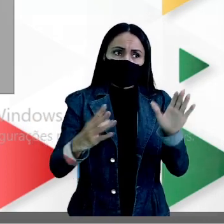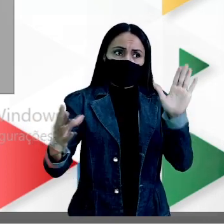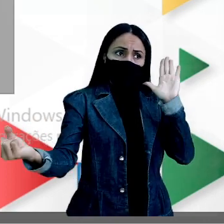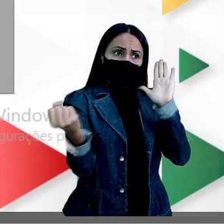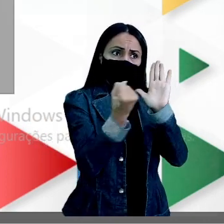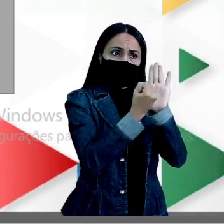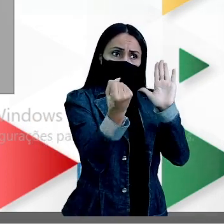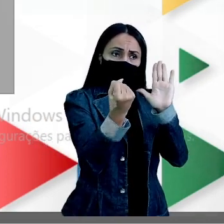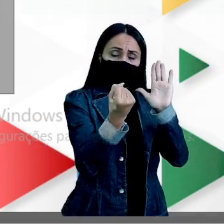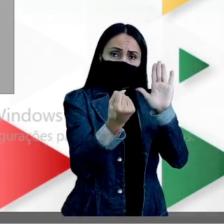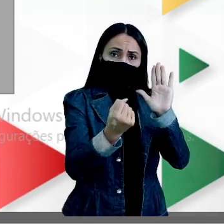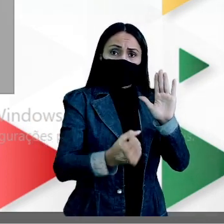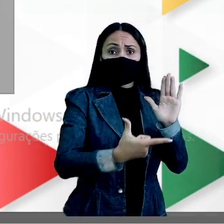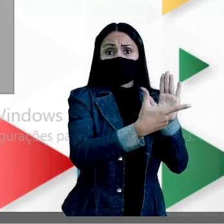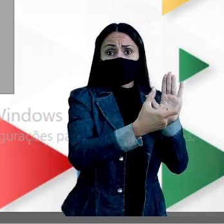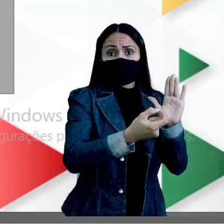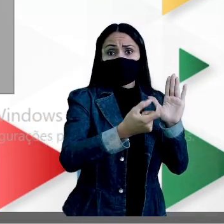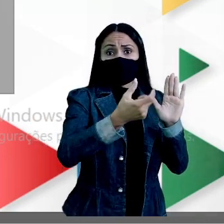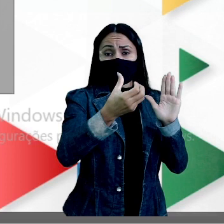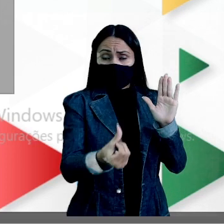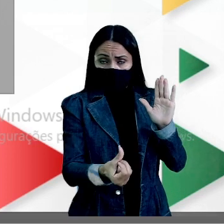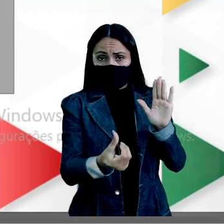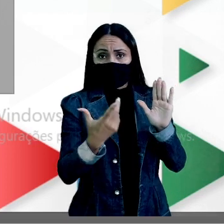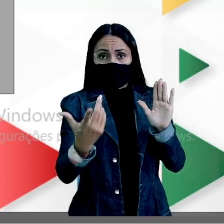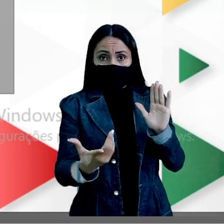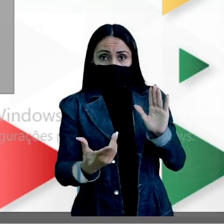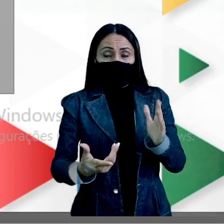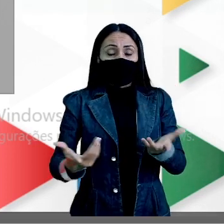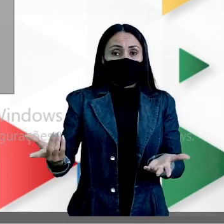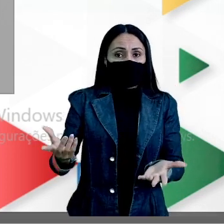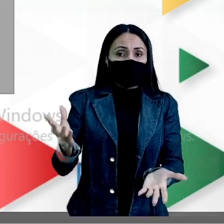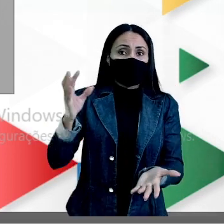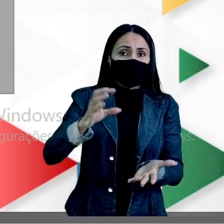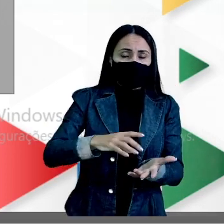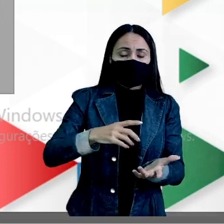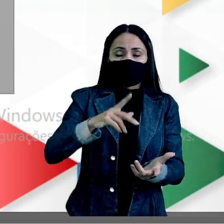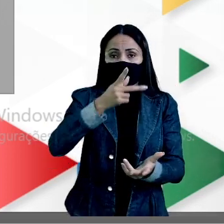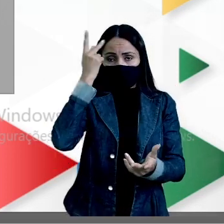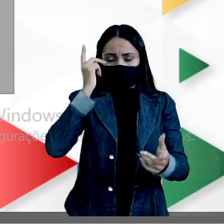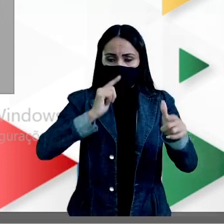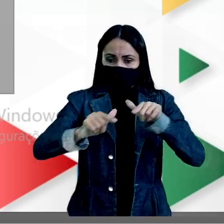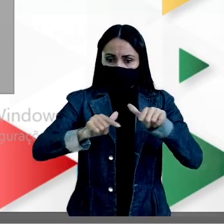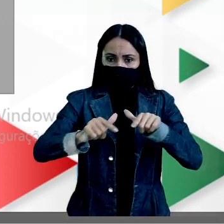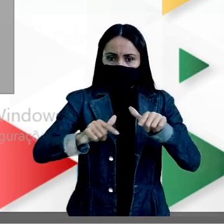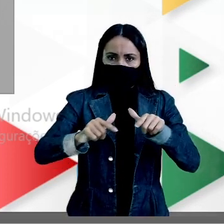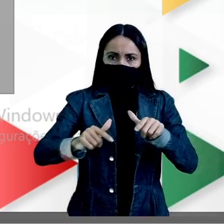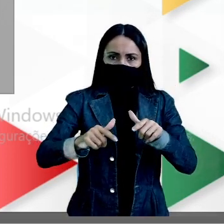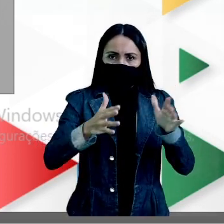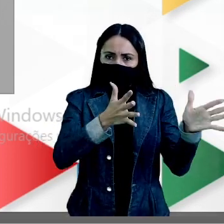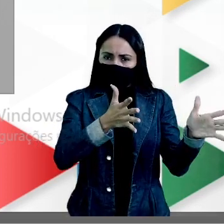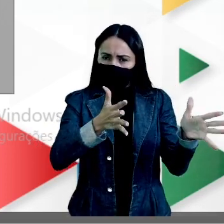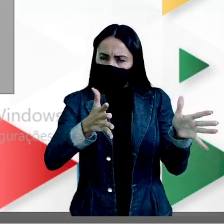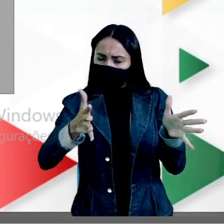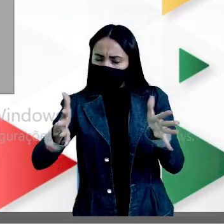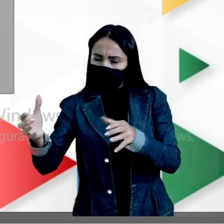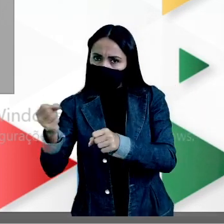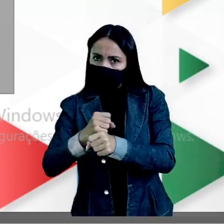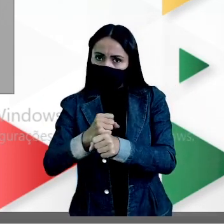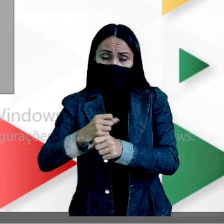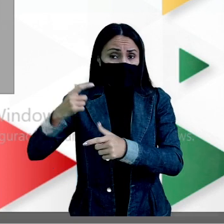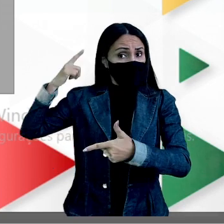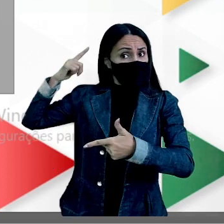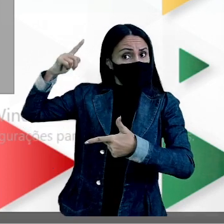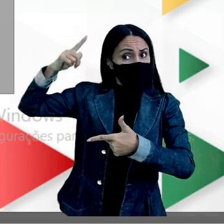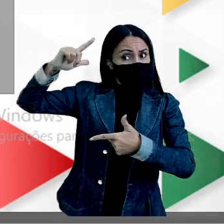é 2006. Por que Patrimônio Vivo? Porque a sede é viva, pessoas trabalham lá durante o ano, tal. E é uma tradição que se